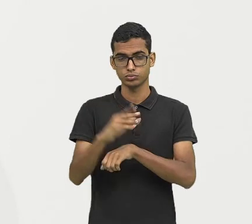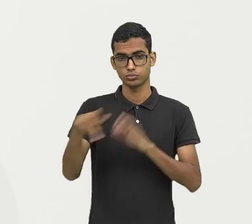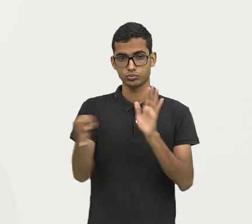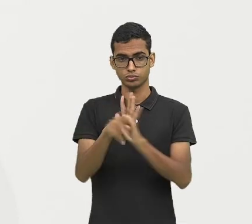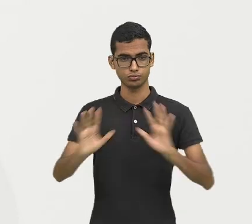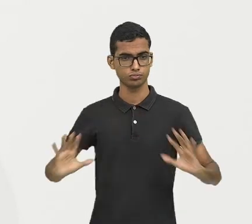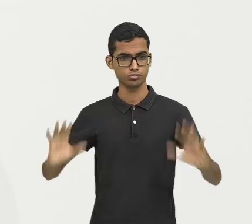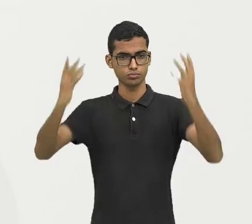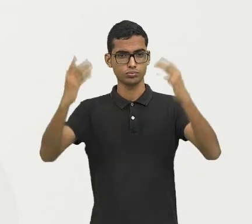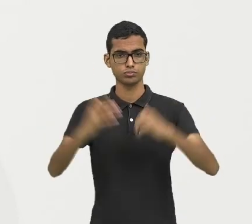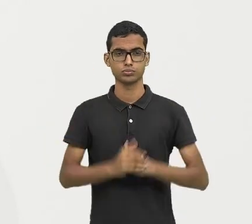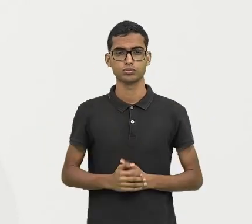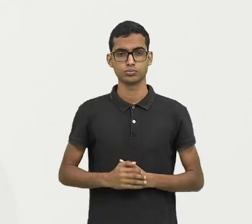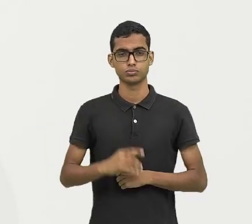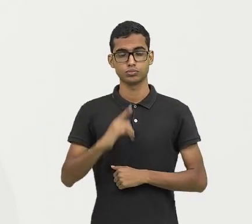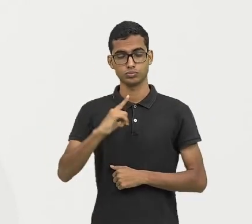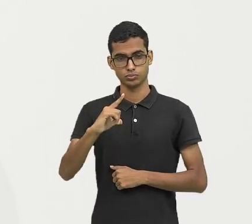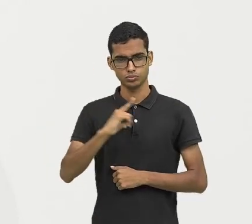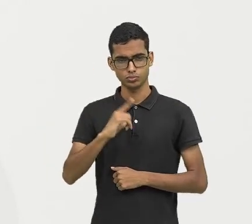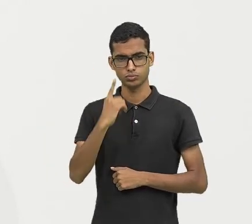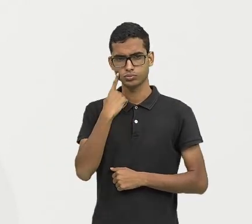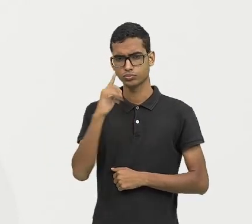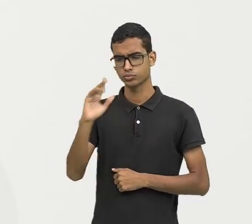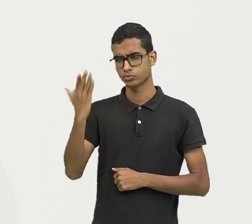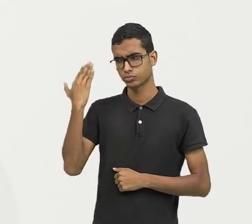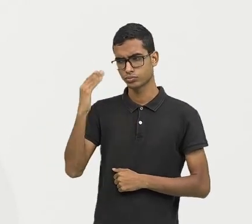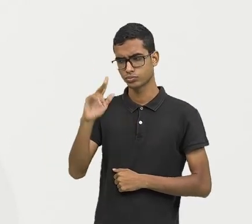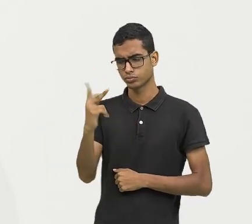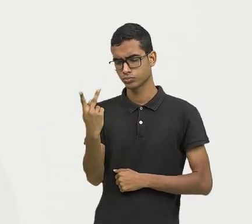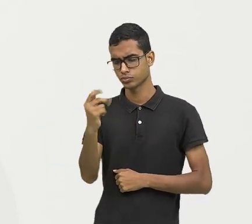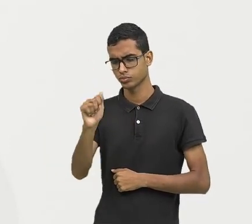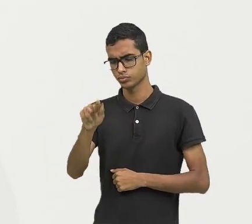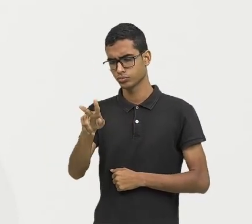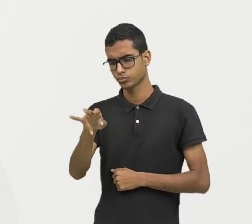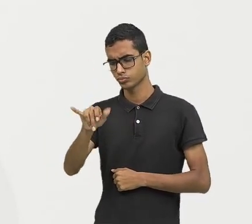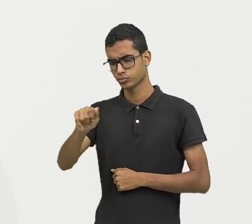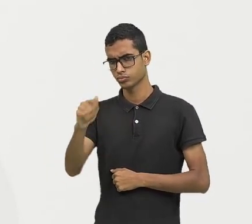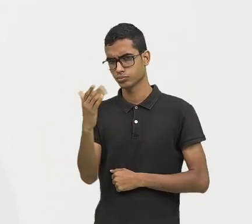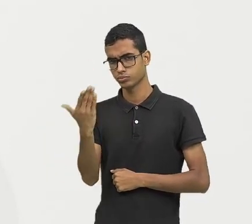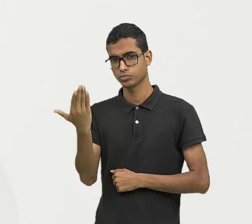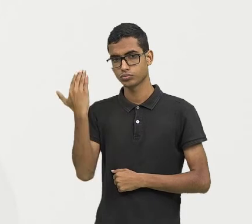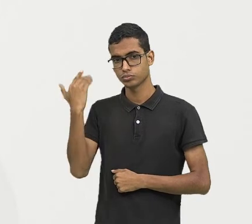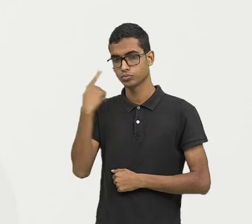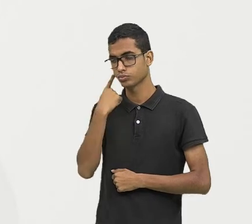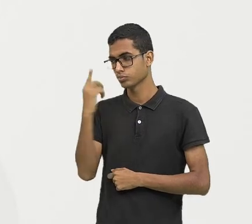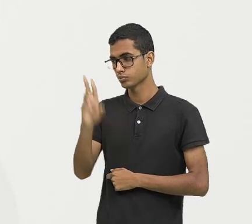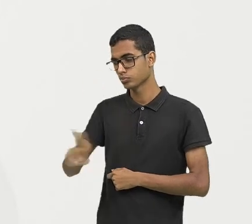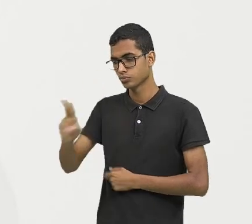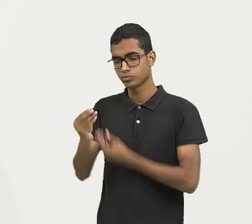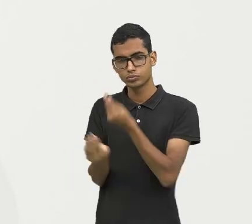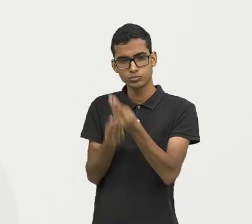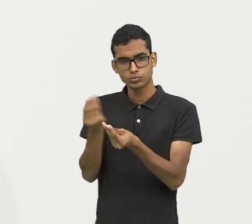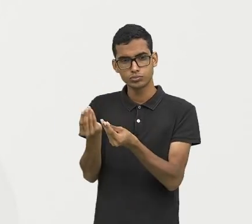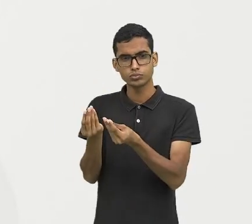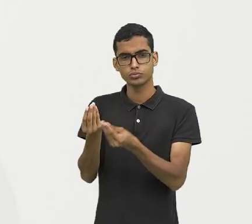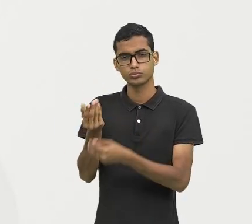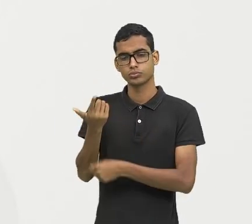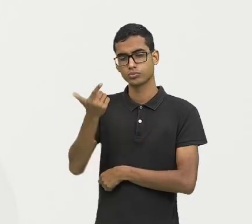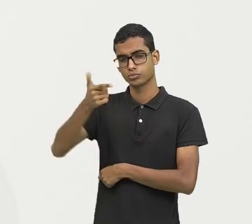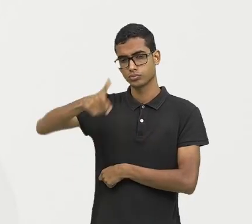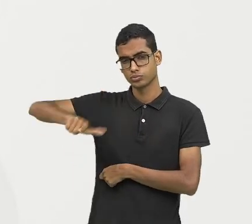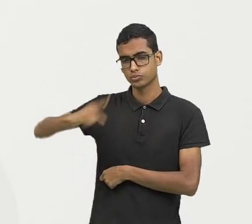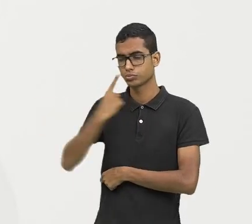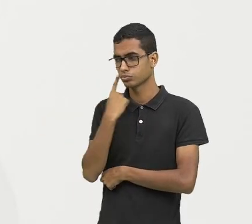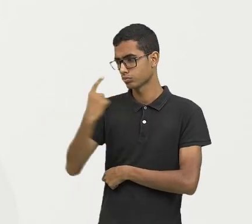só, havia. Percebam que o verbo haver está sendo utilizado mais uma vez com